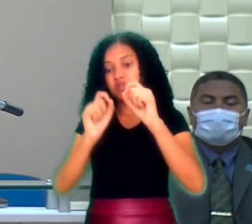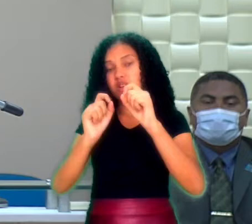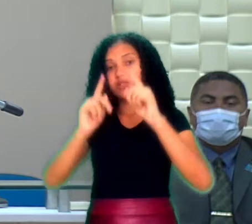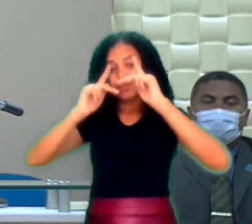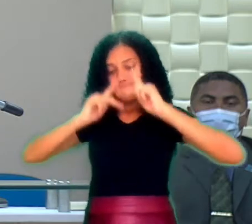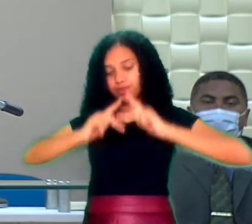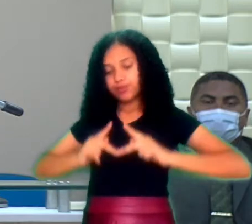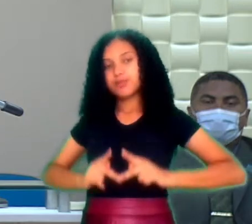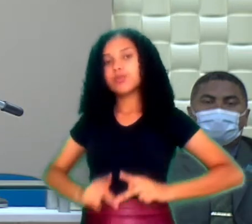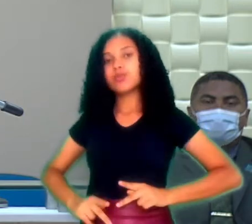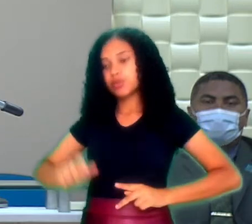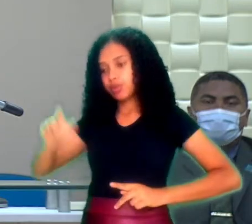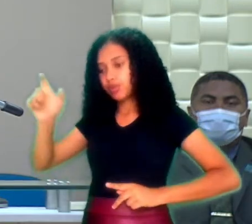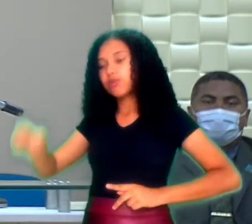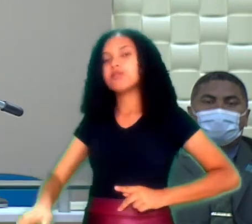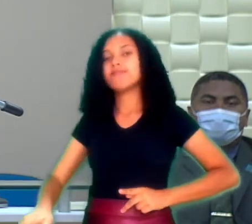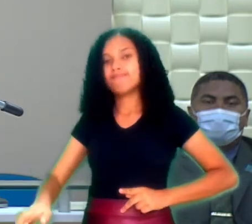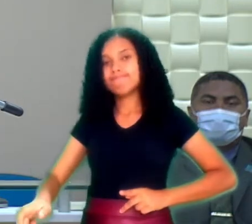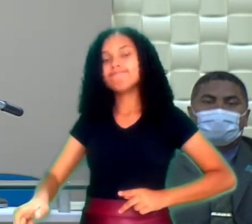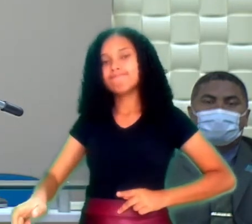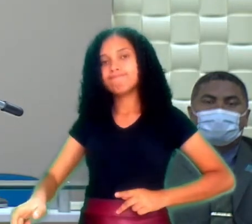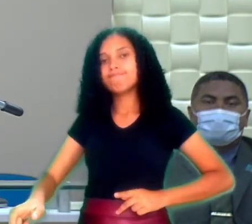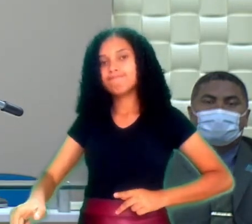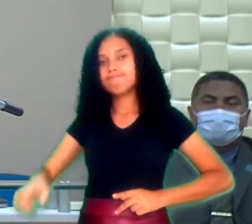O mar começa a ficar revolto.